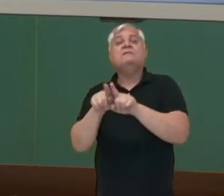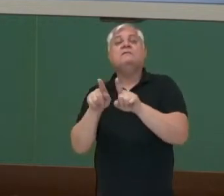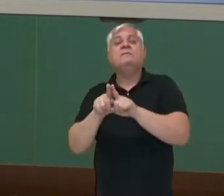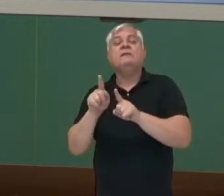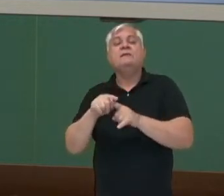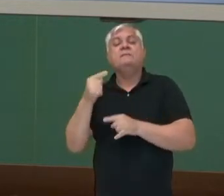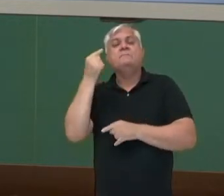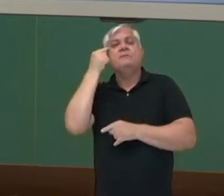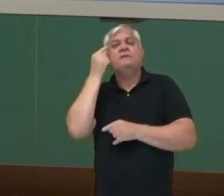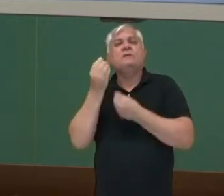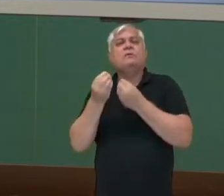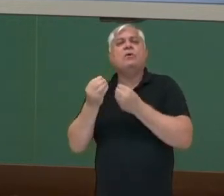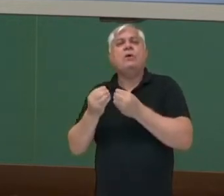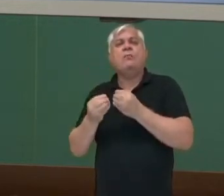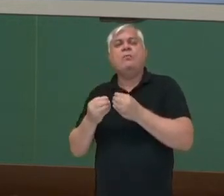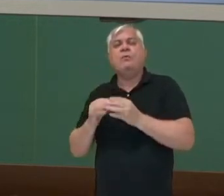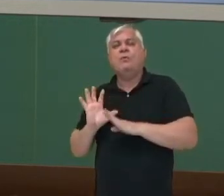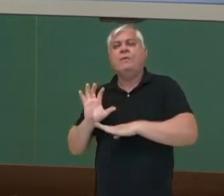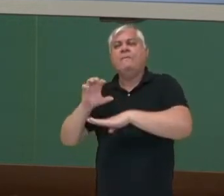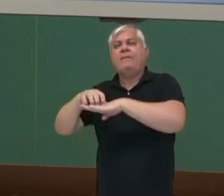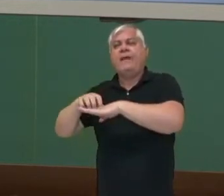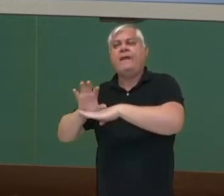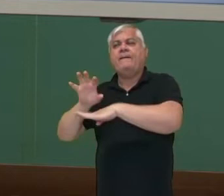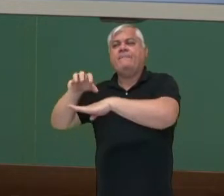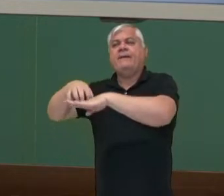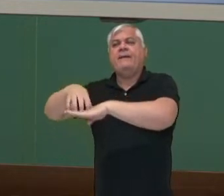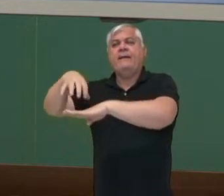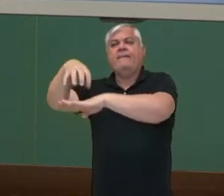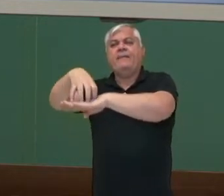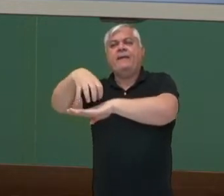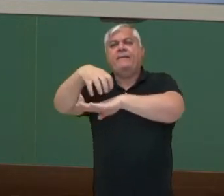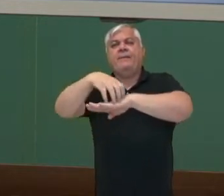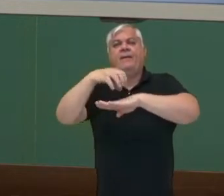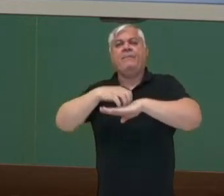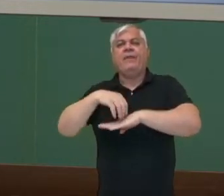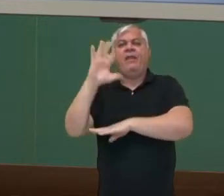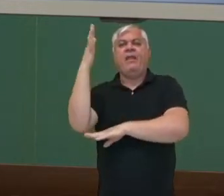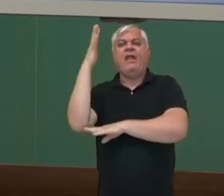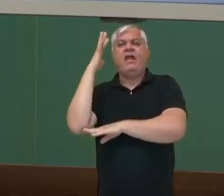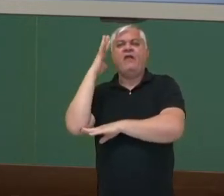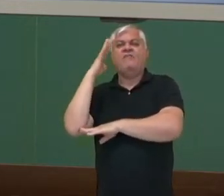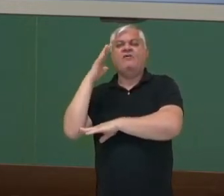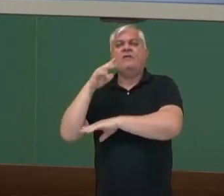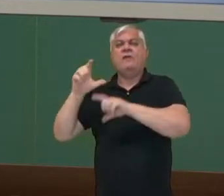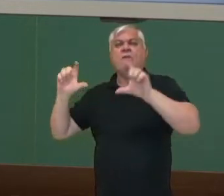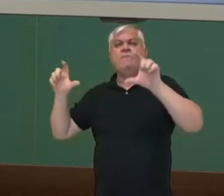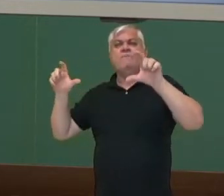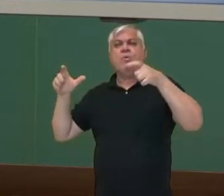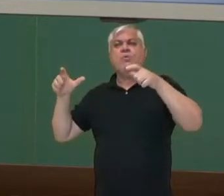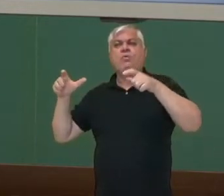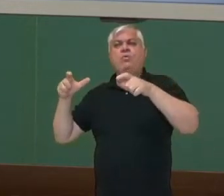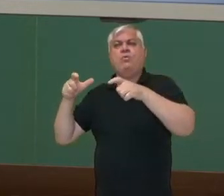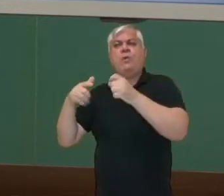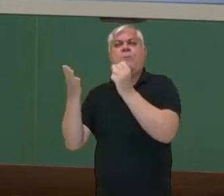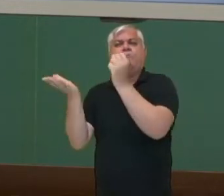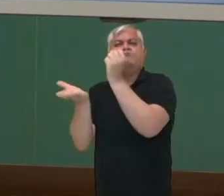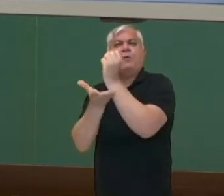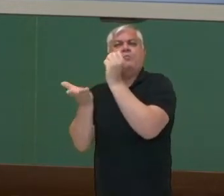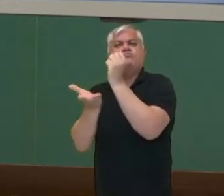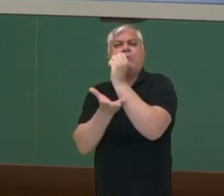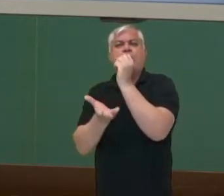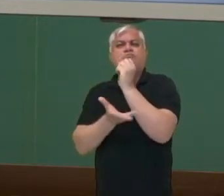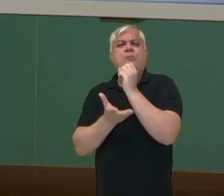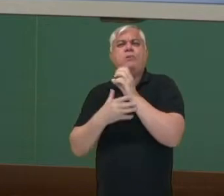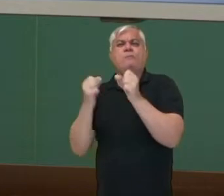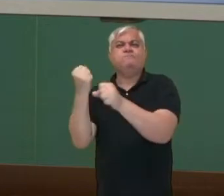do processo de ocupação da região e como a vegetação foi sendo retirada ao longo do tempo devido a essa questão